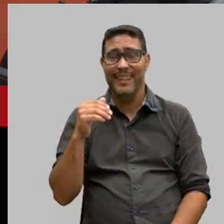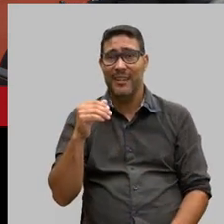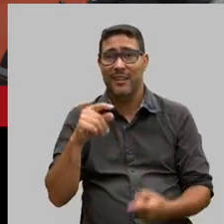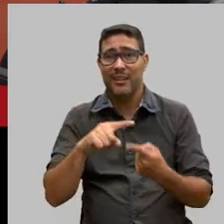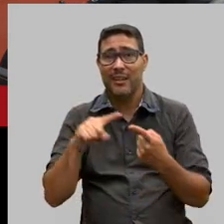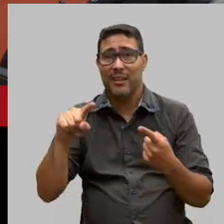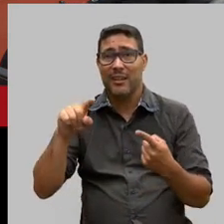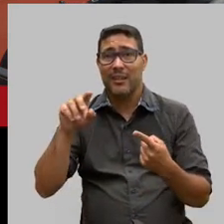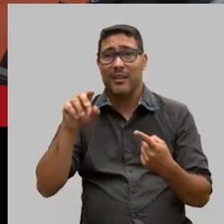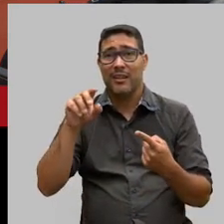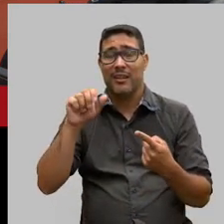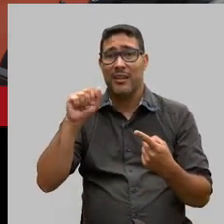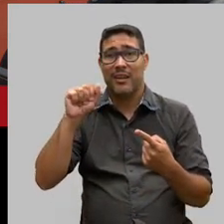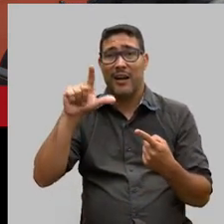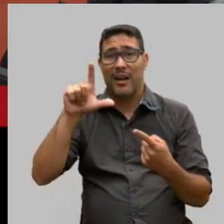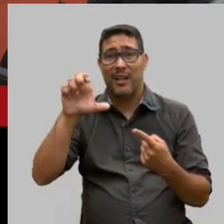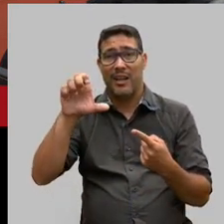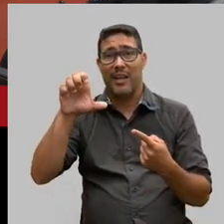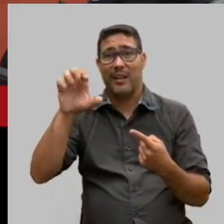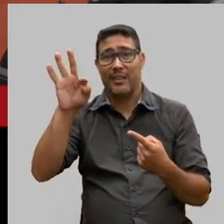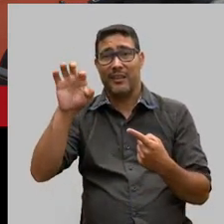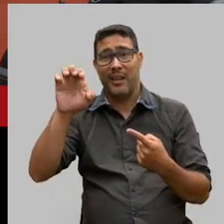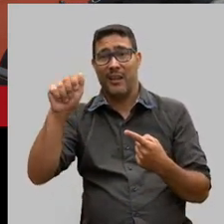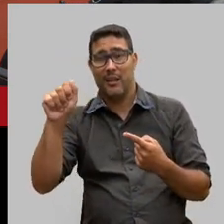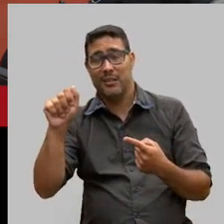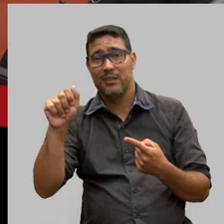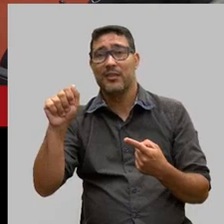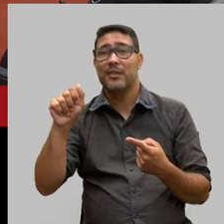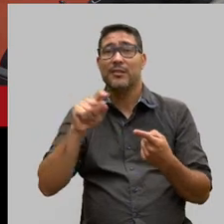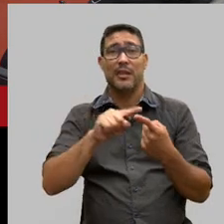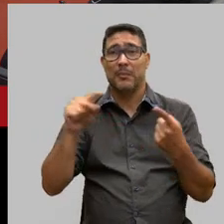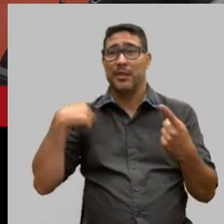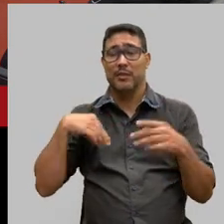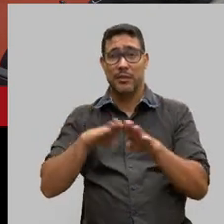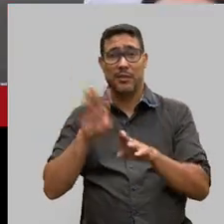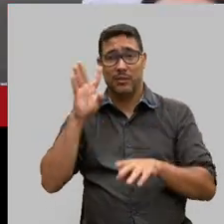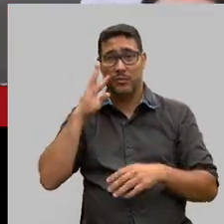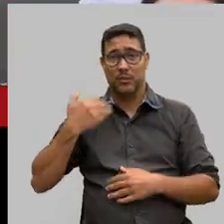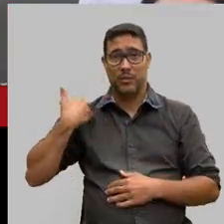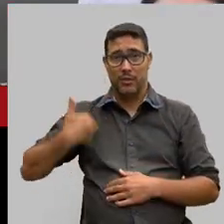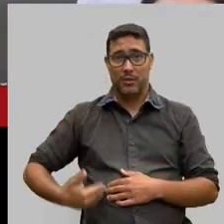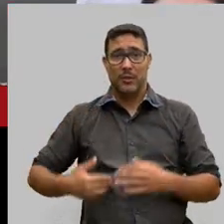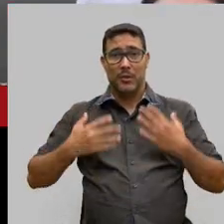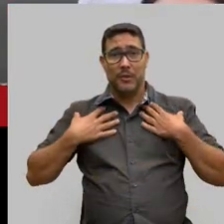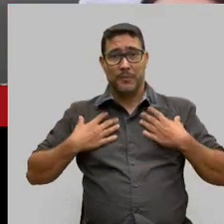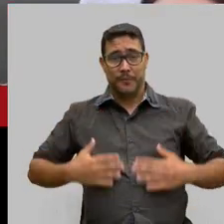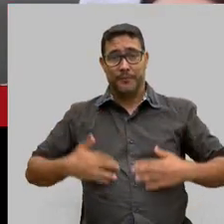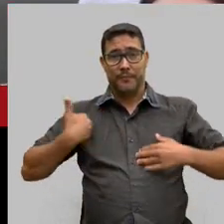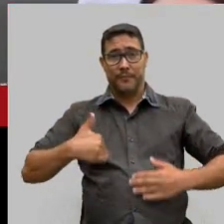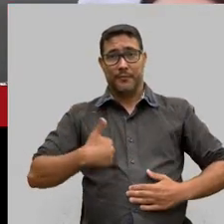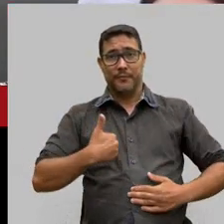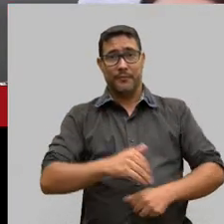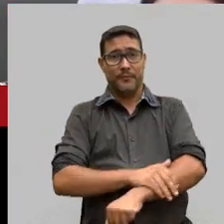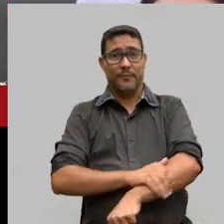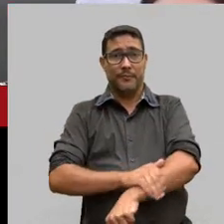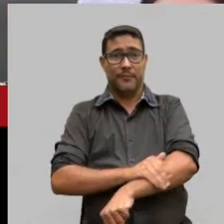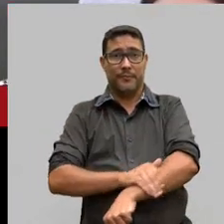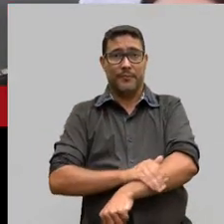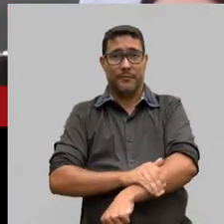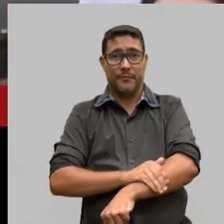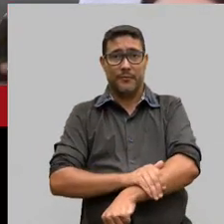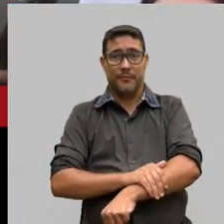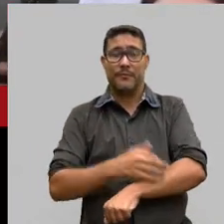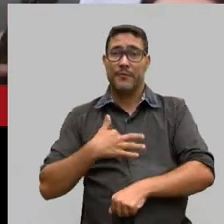estou aqui no no meio do Corredor do plenário vestida com macacão listado de pé morena sou de